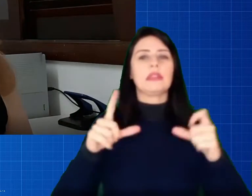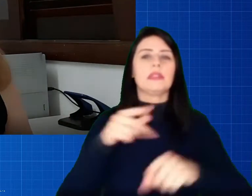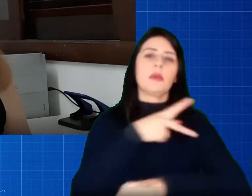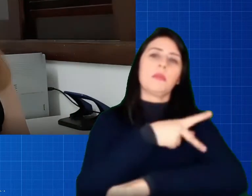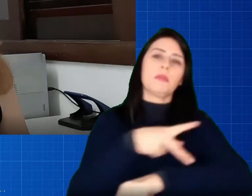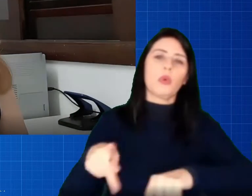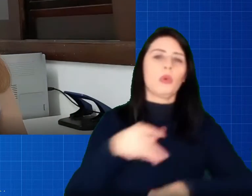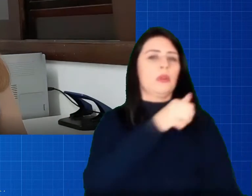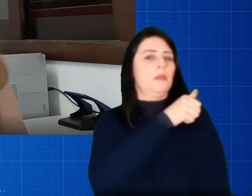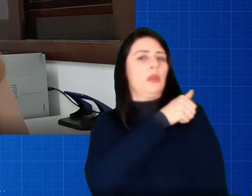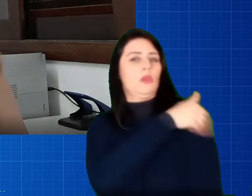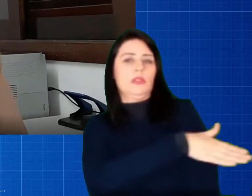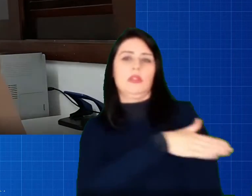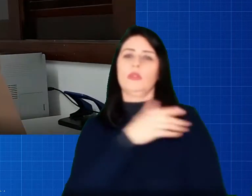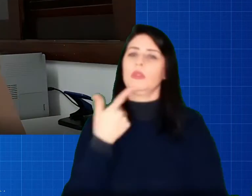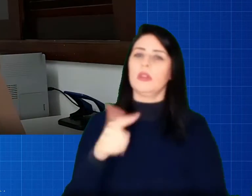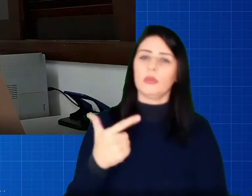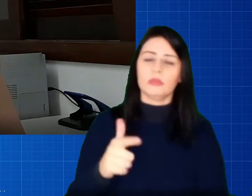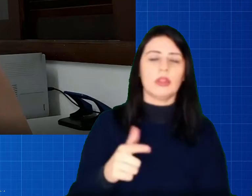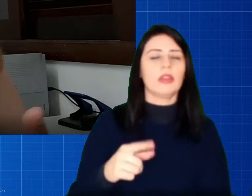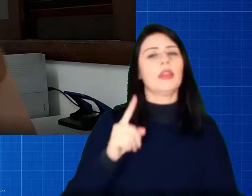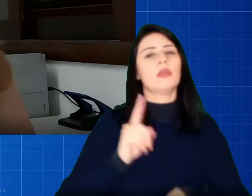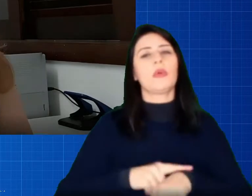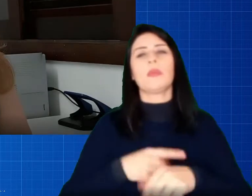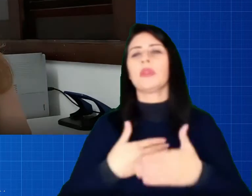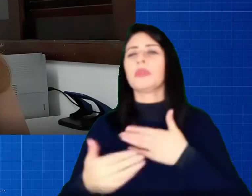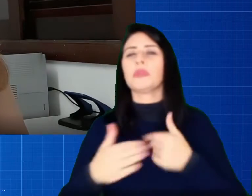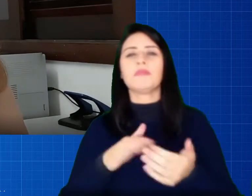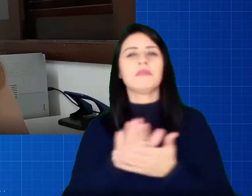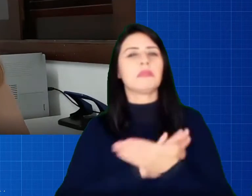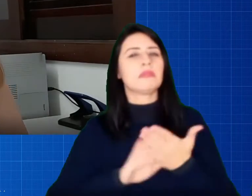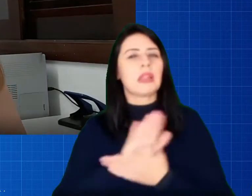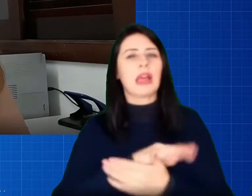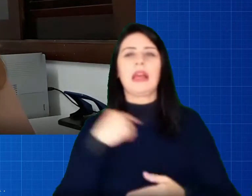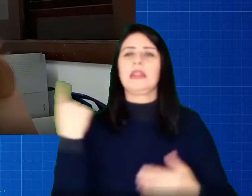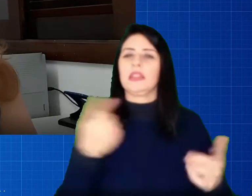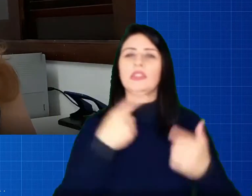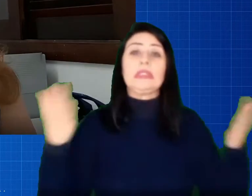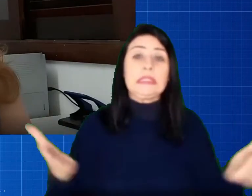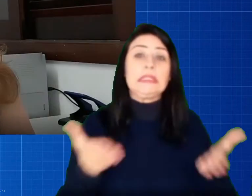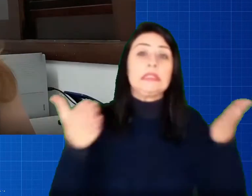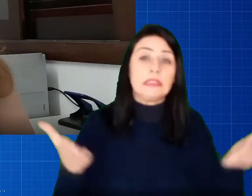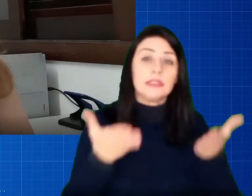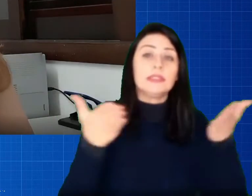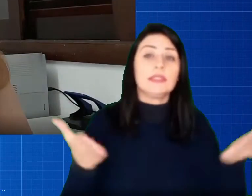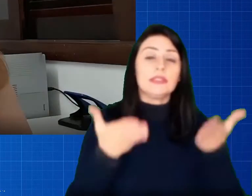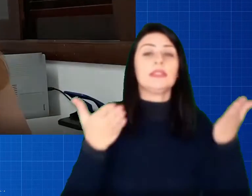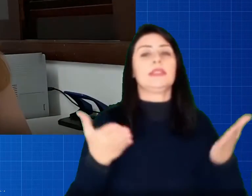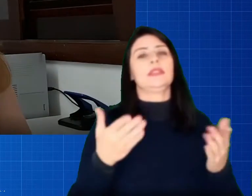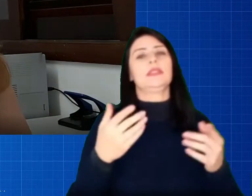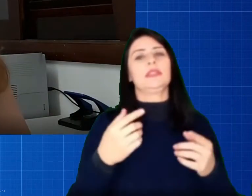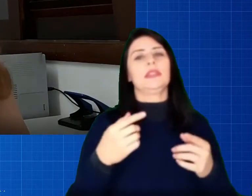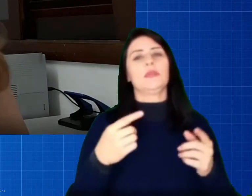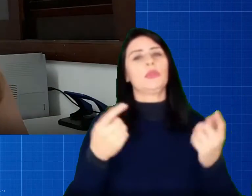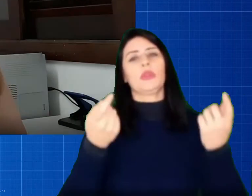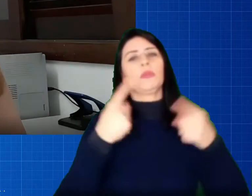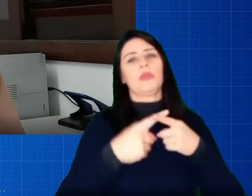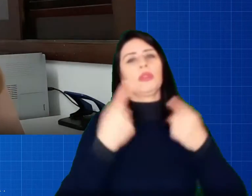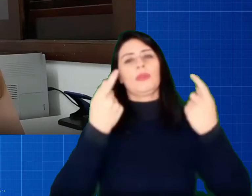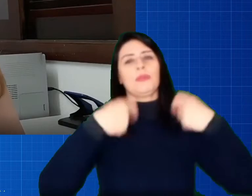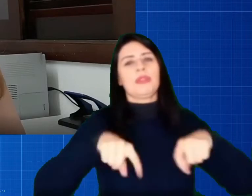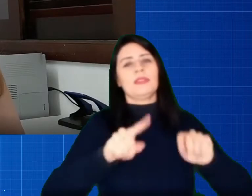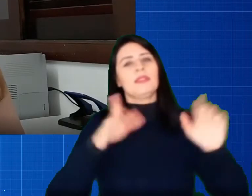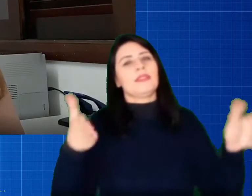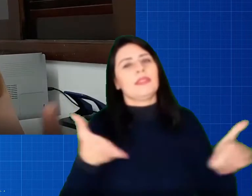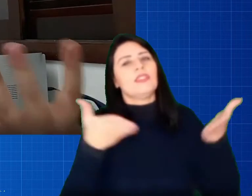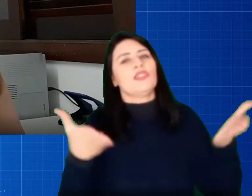de preconceito. Em nenhum momento a gente está incentivando para, né, até porque não precisa